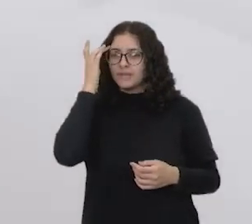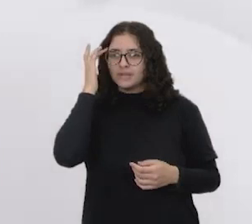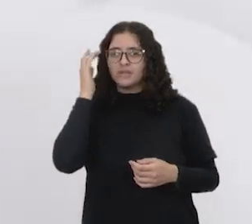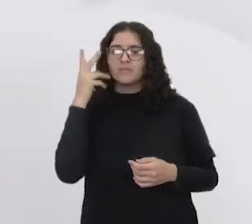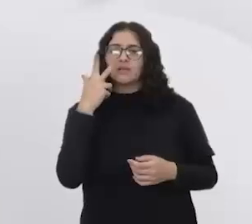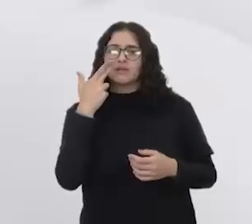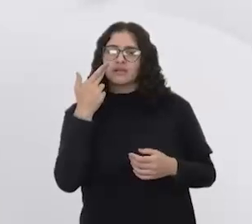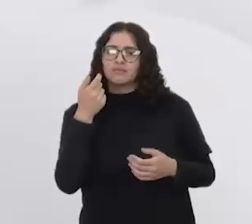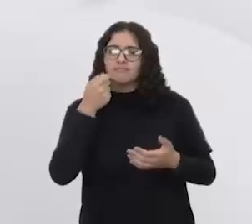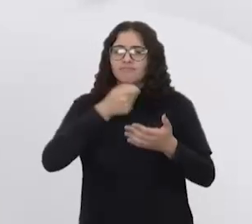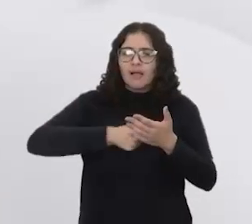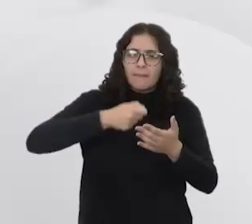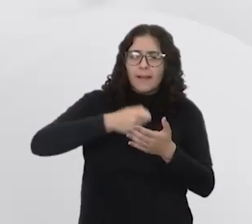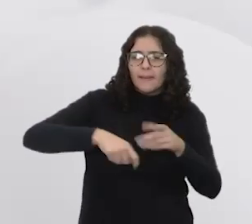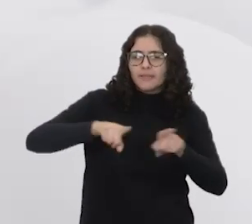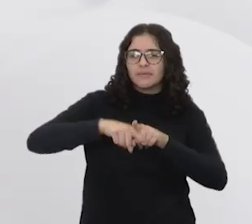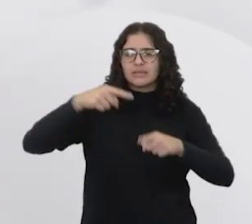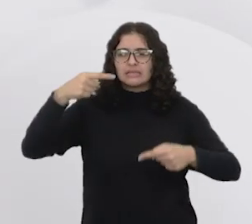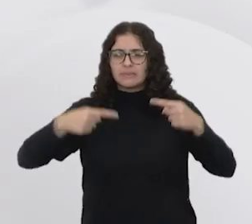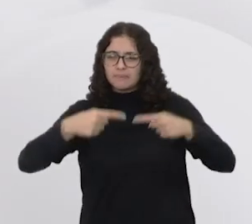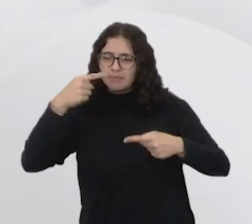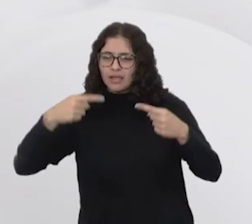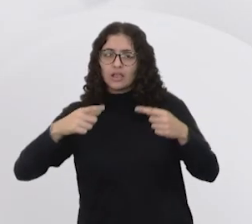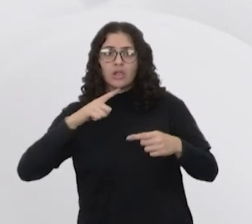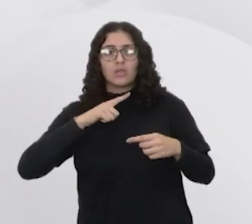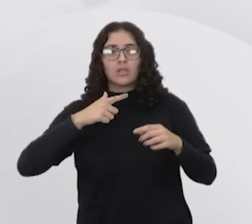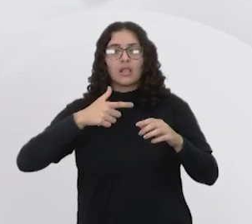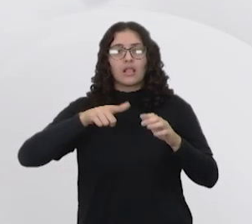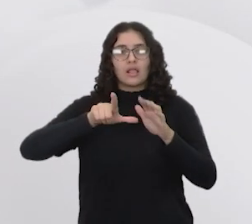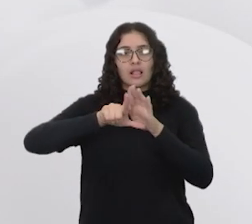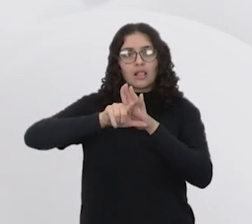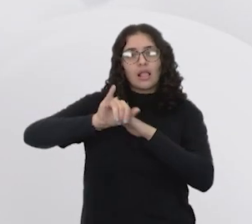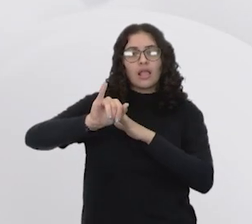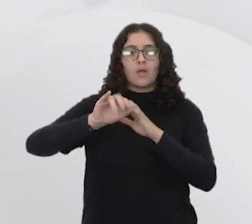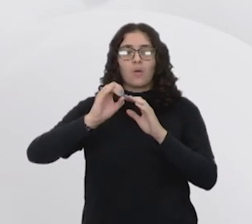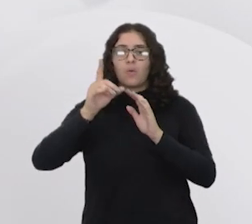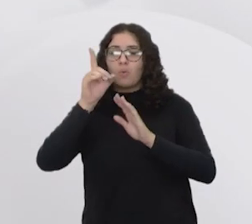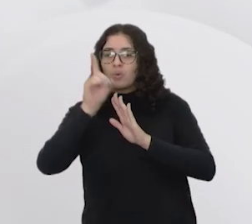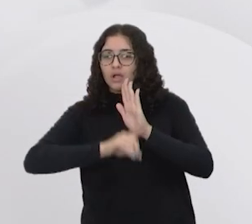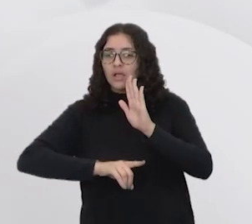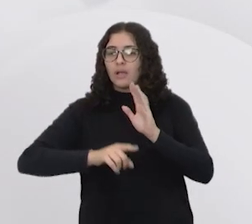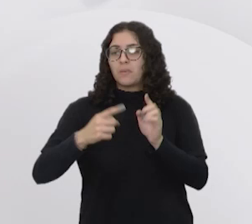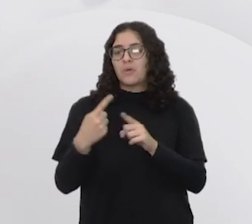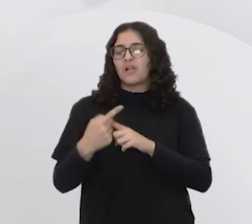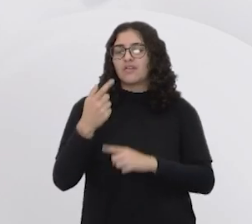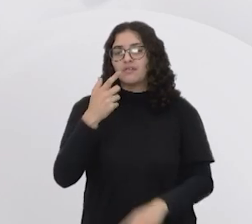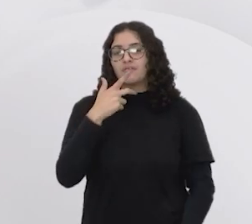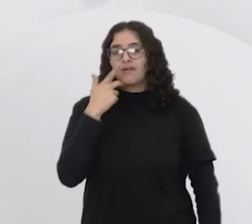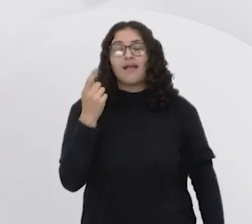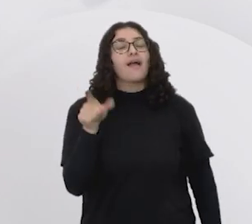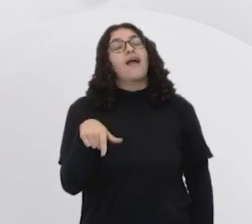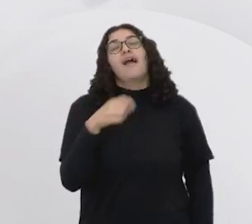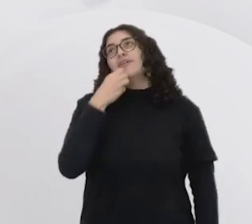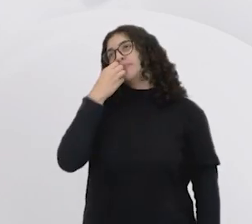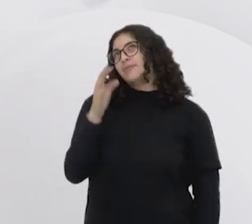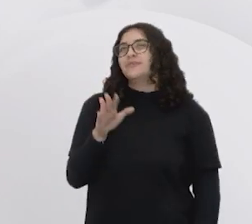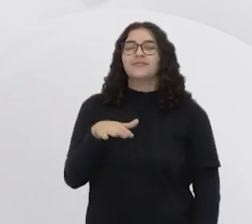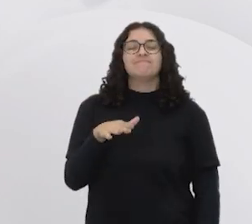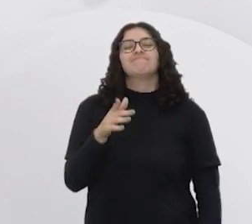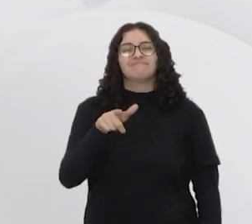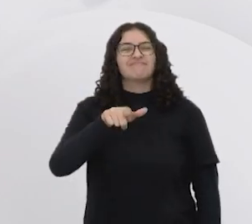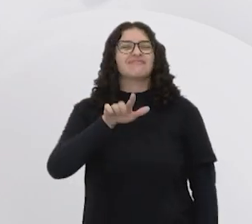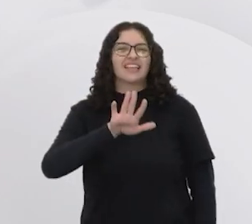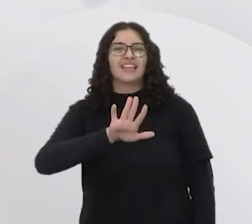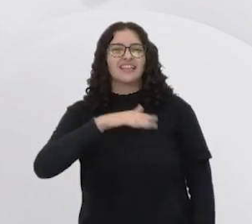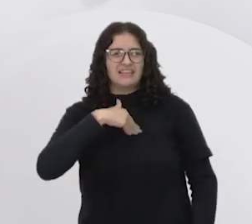mobilização e debates, lembrando que nenhuma lei, nenhum direito é conquistado porque alguém falou assim, foi bonzinho, falou assim, não,